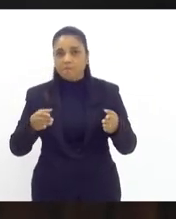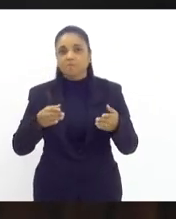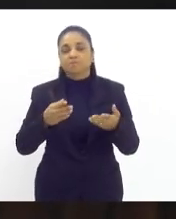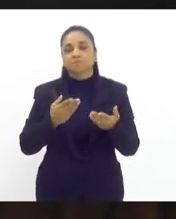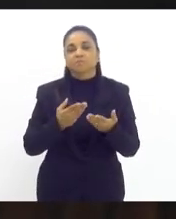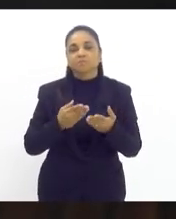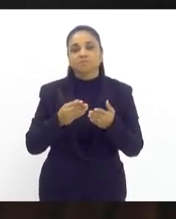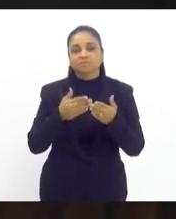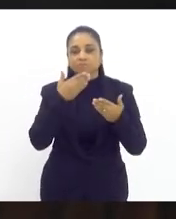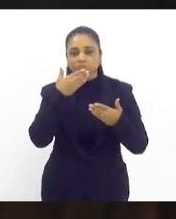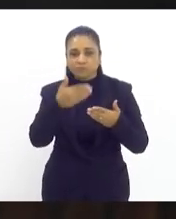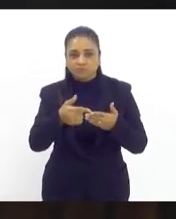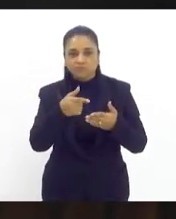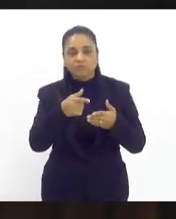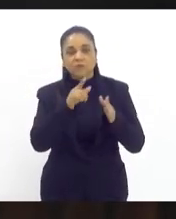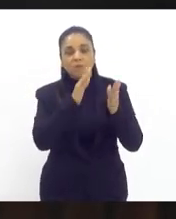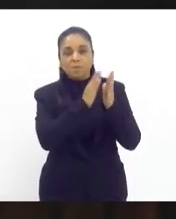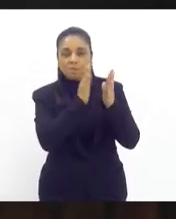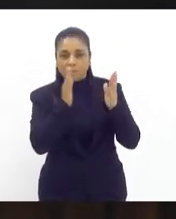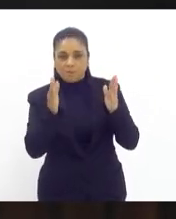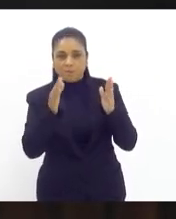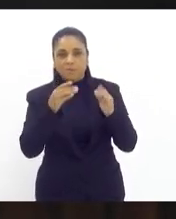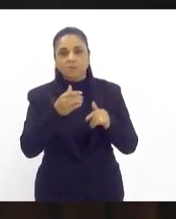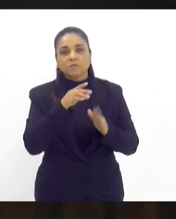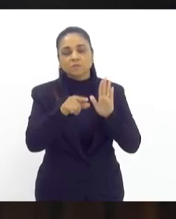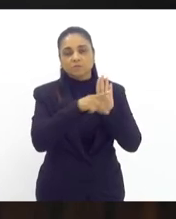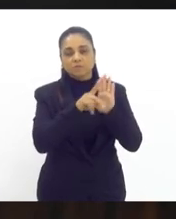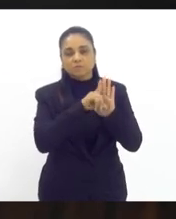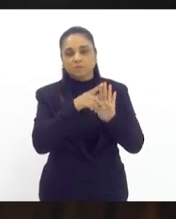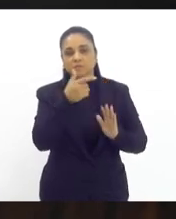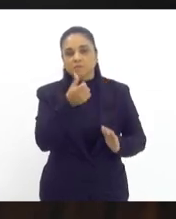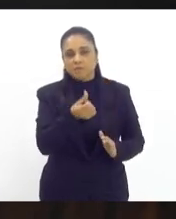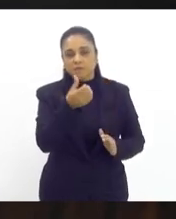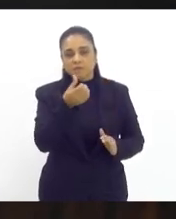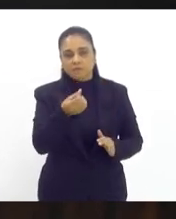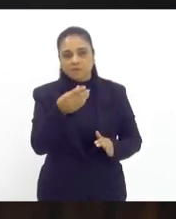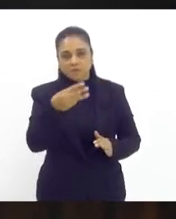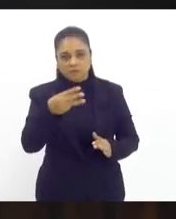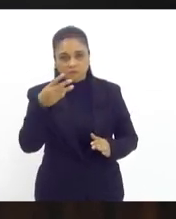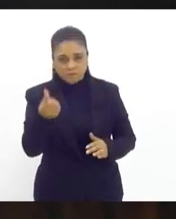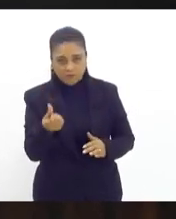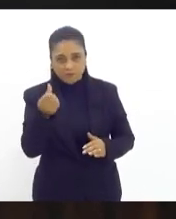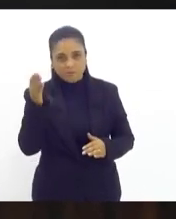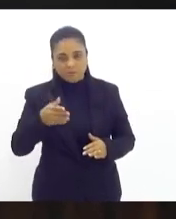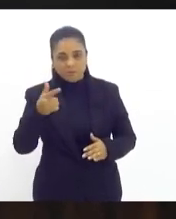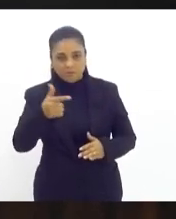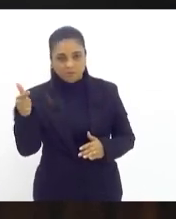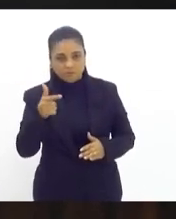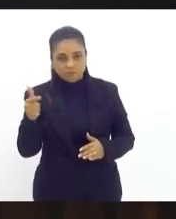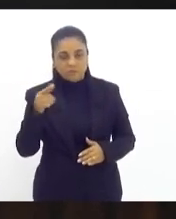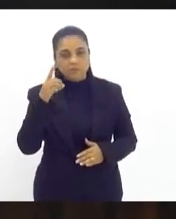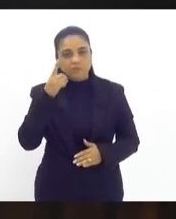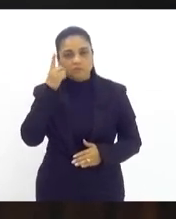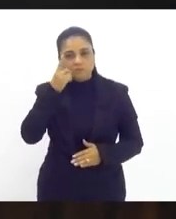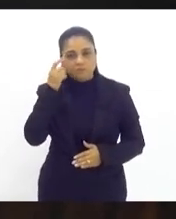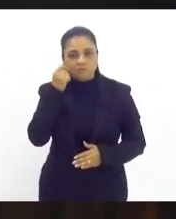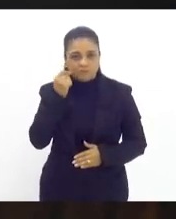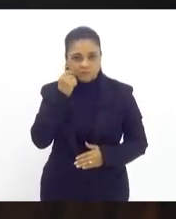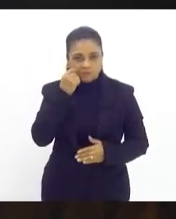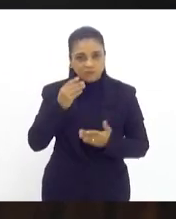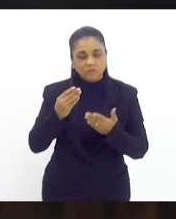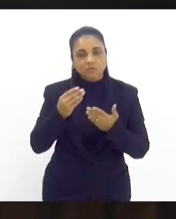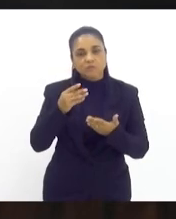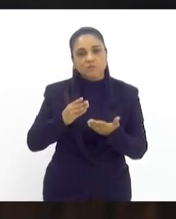requerimento de inclusão na área do dia o projeto de lei 6336 2022 Deputado Giovani Ratinho em votação